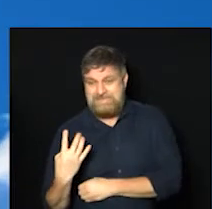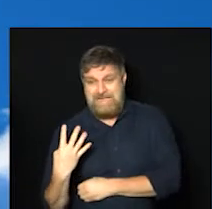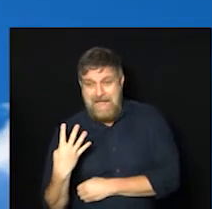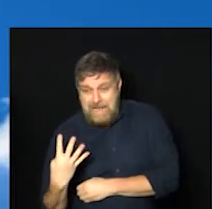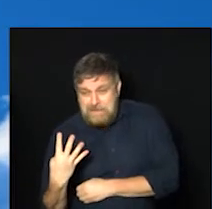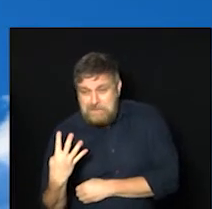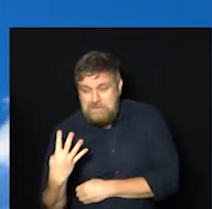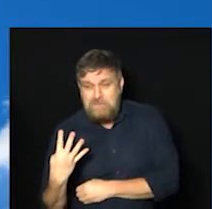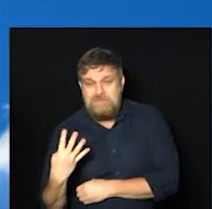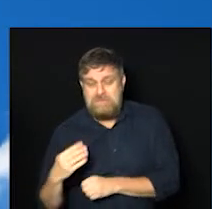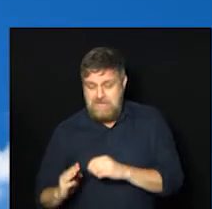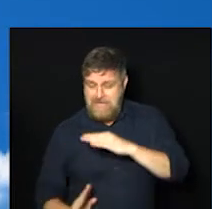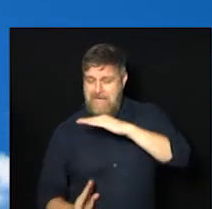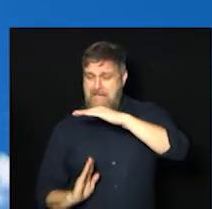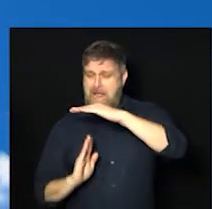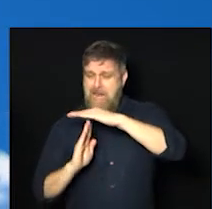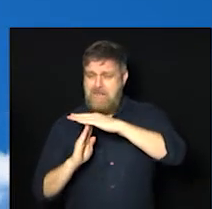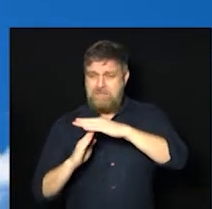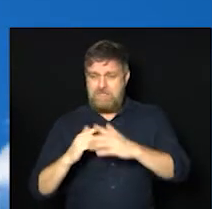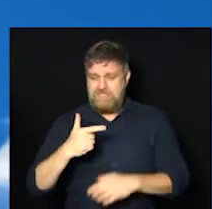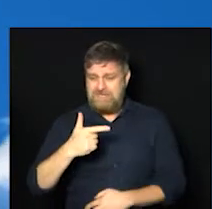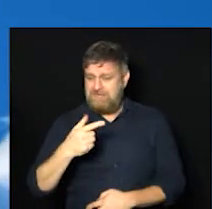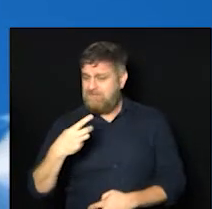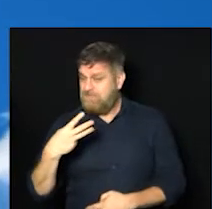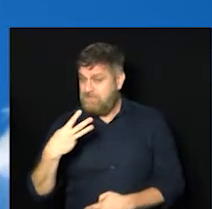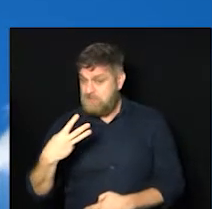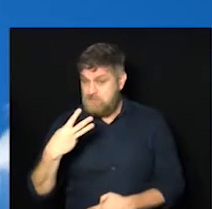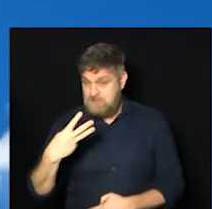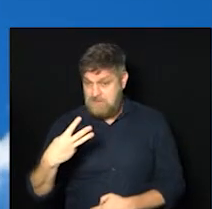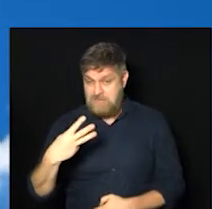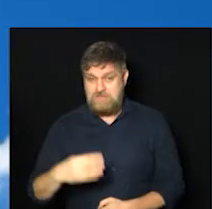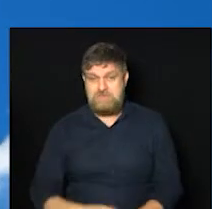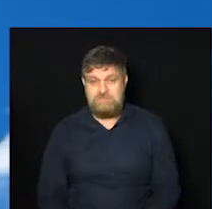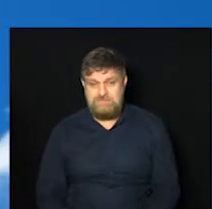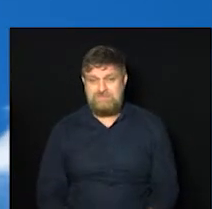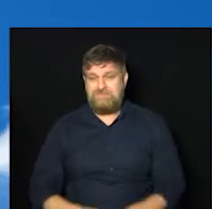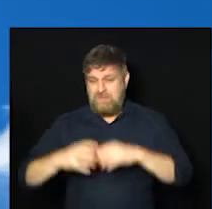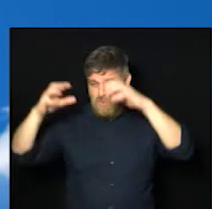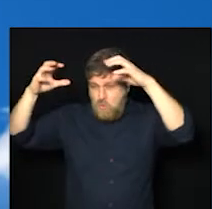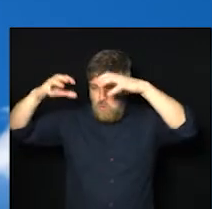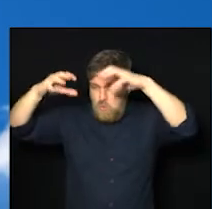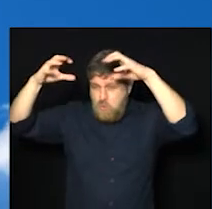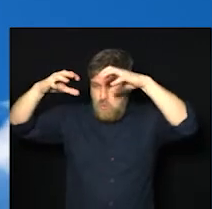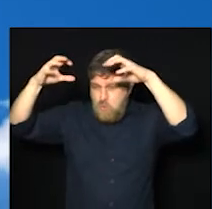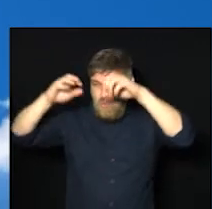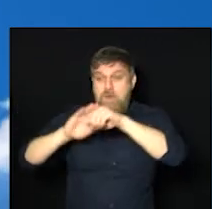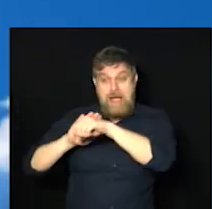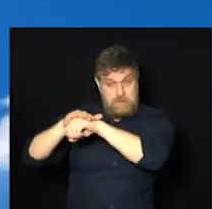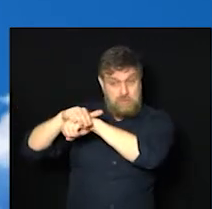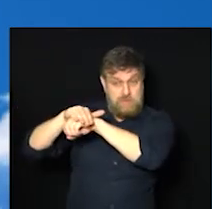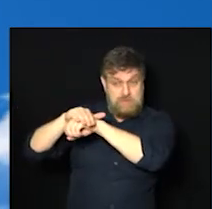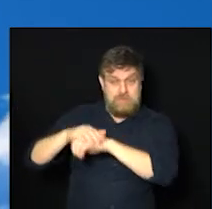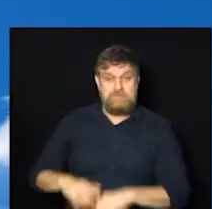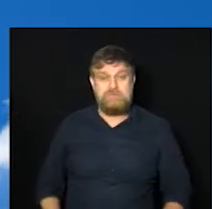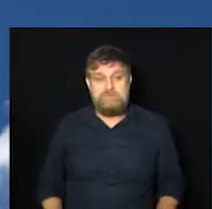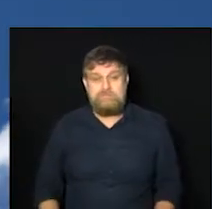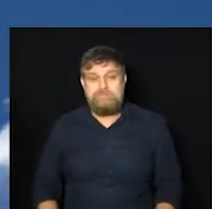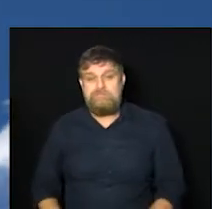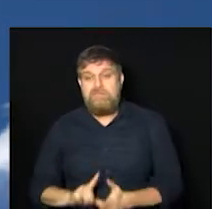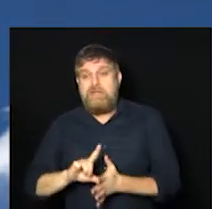mínima de 14 e máxima não passa dos 23 graus, a chuva aparecendo à noite. E